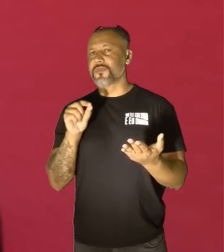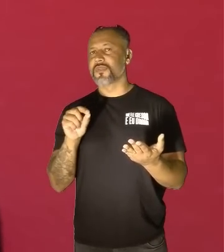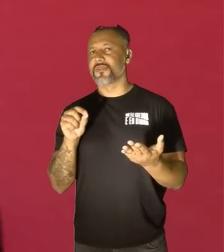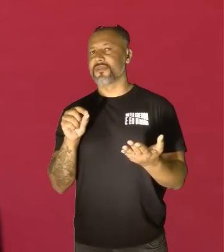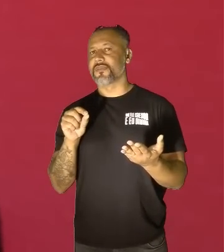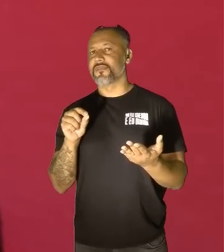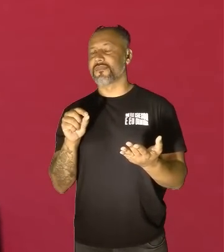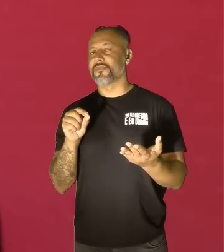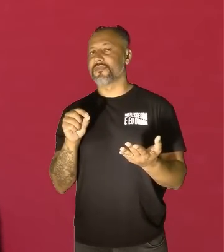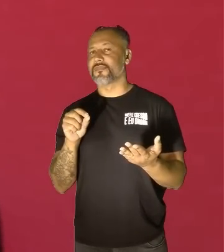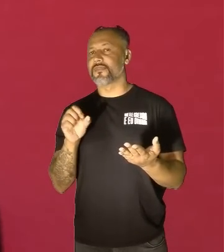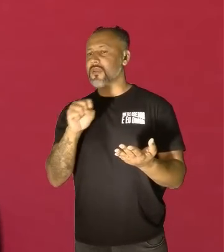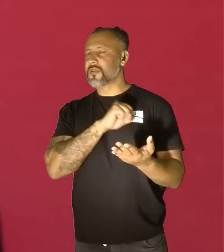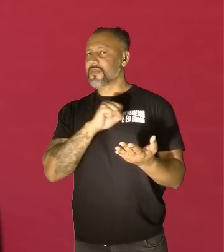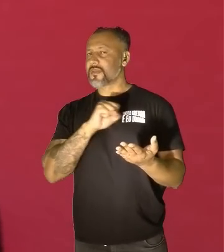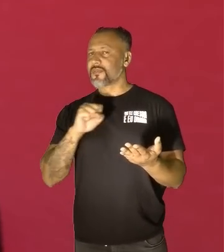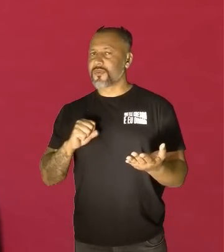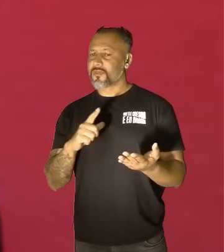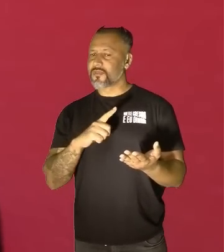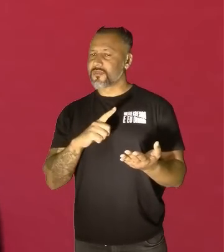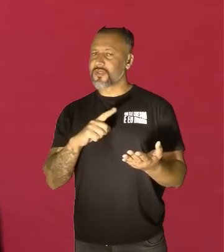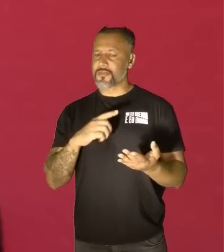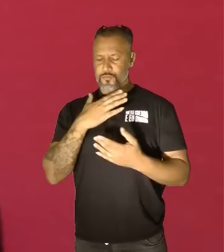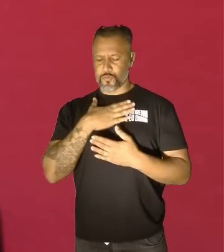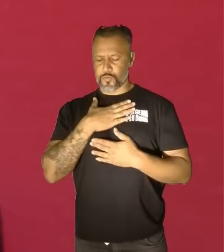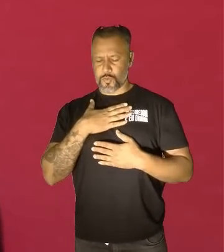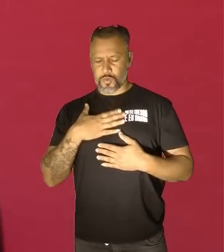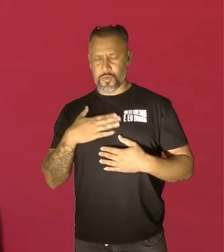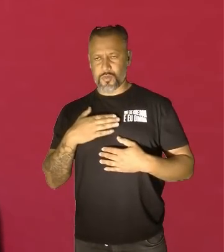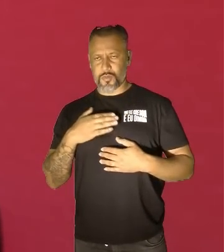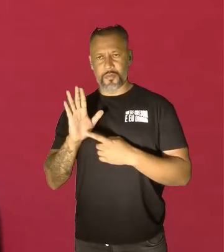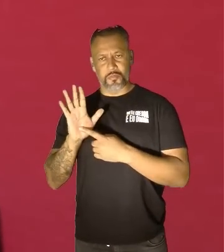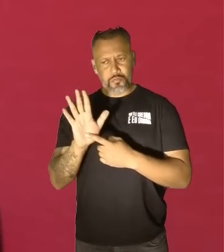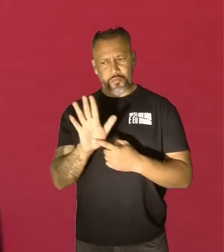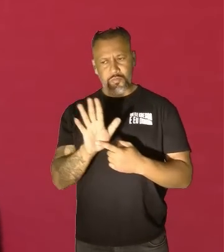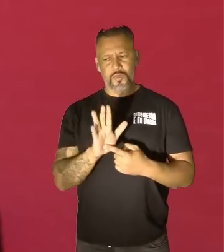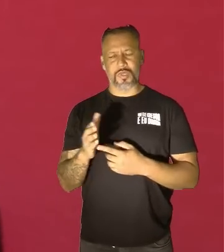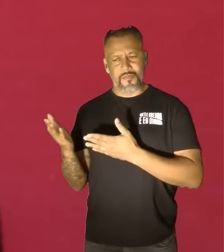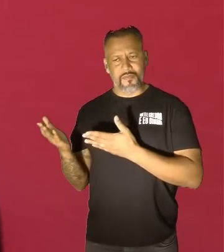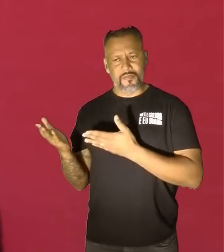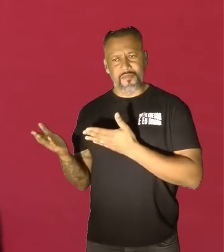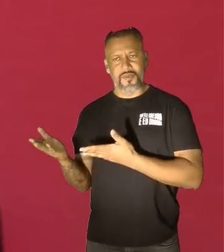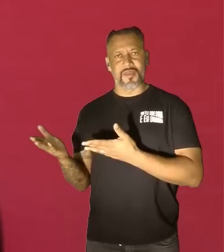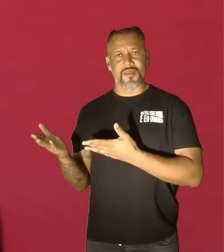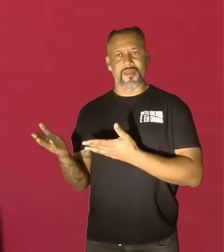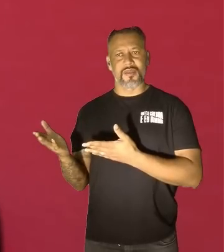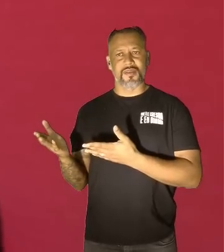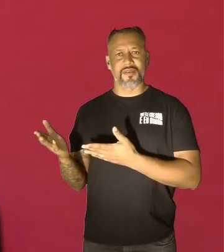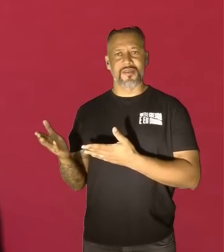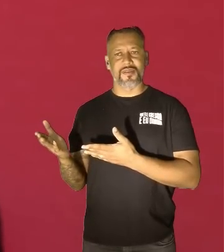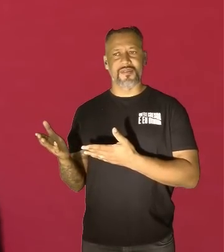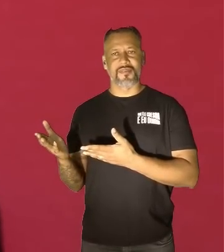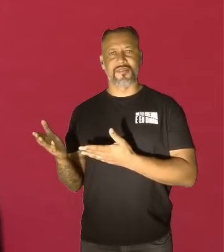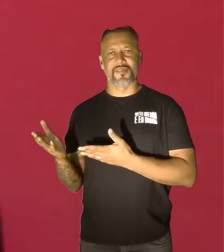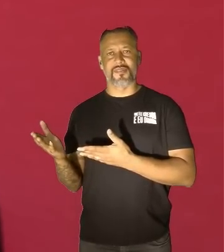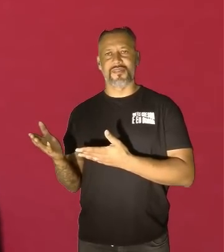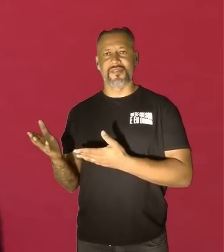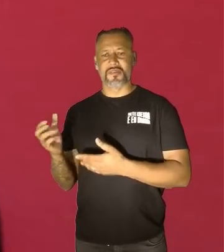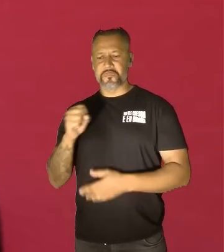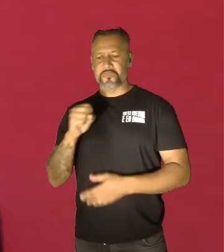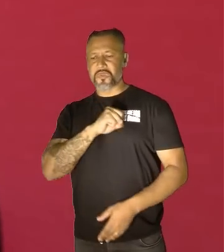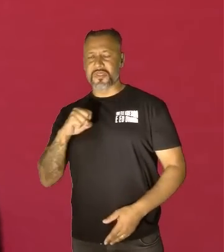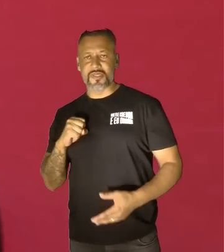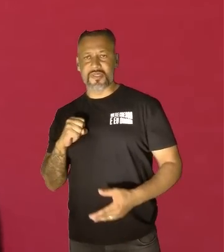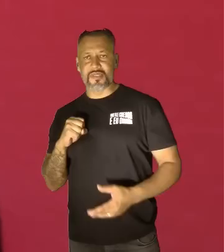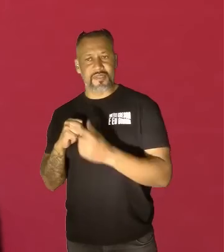Samuel tinha uma roupa que mostrava que ele era escolhido. Samuel tinha atividades no templo. E eu